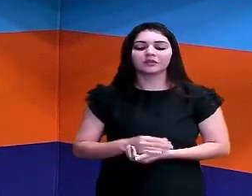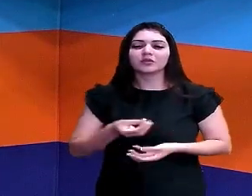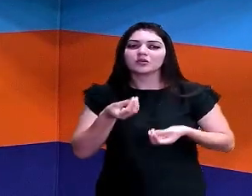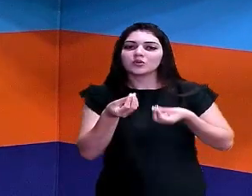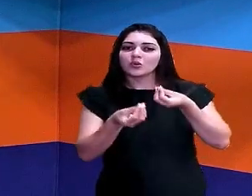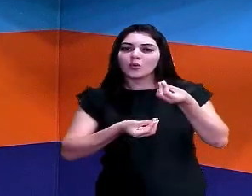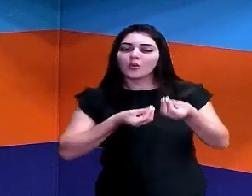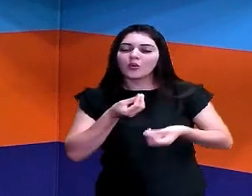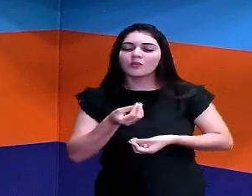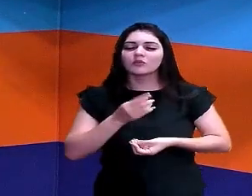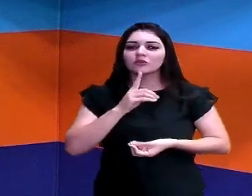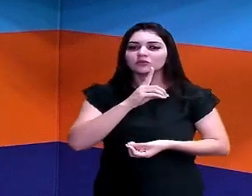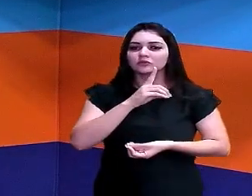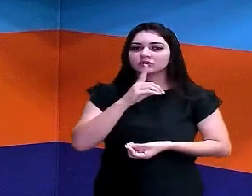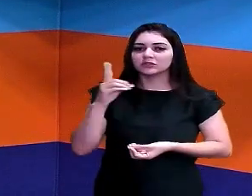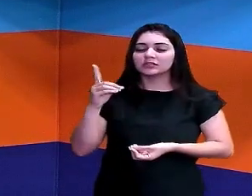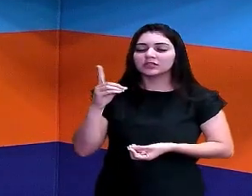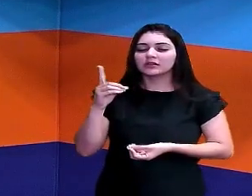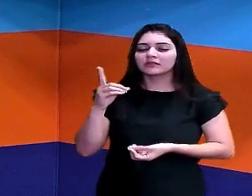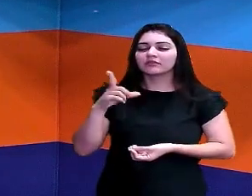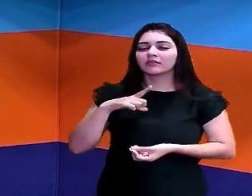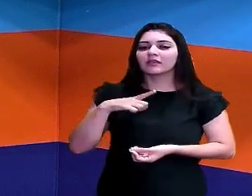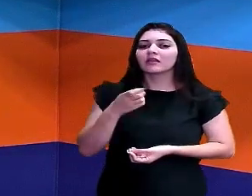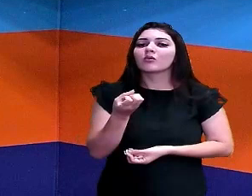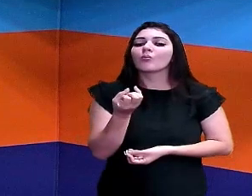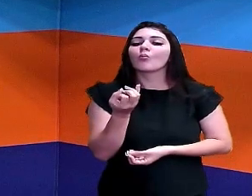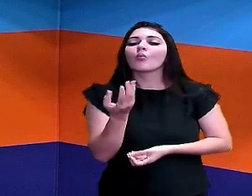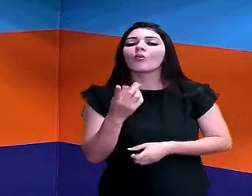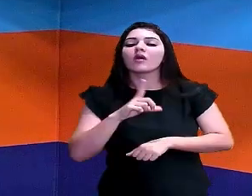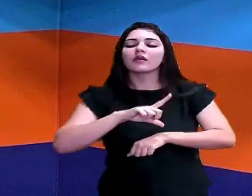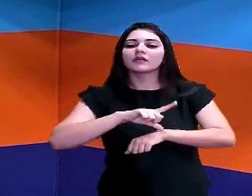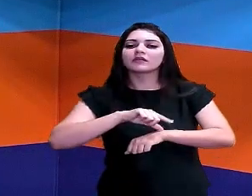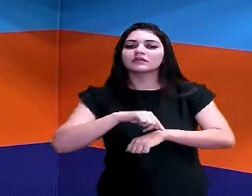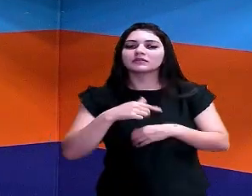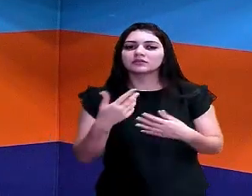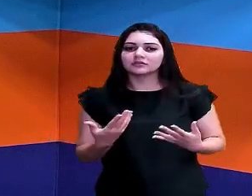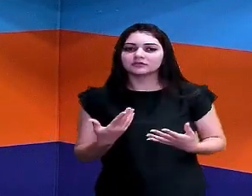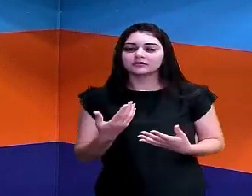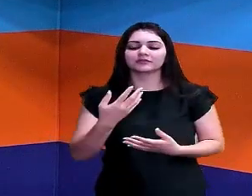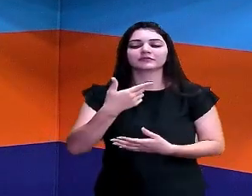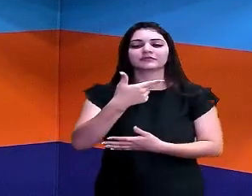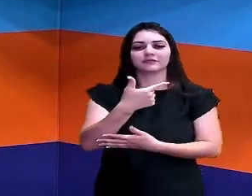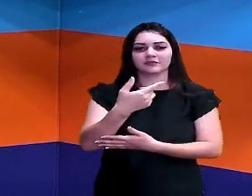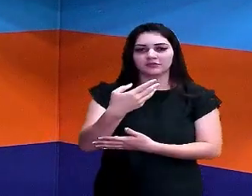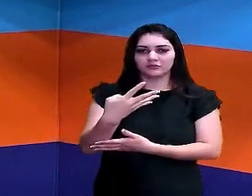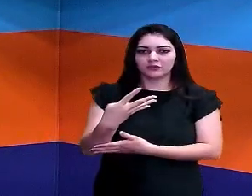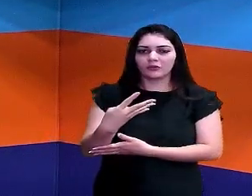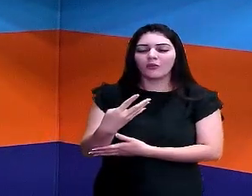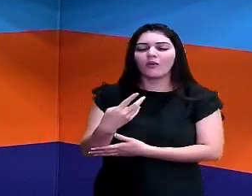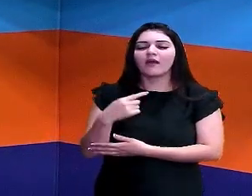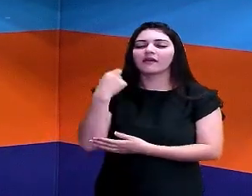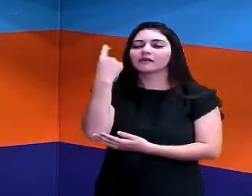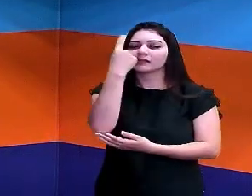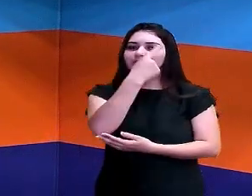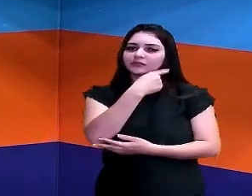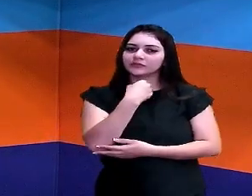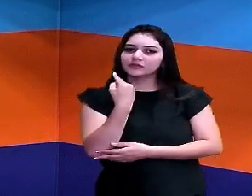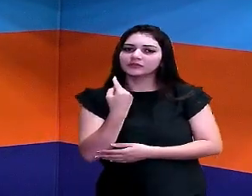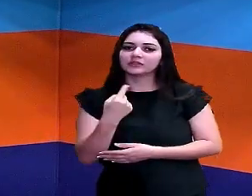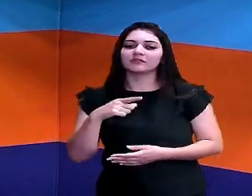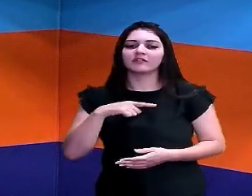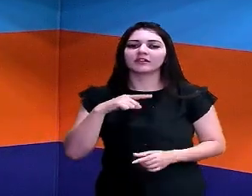como um dia tem quantas horas, gente? Quem é que lembra? 24 horas. Então, ela vai de